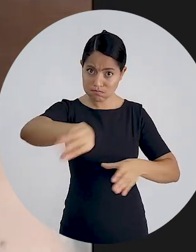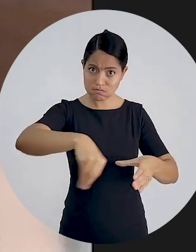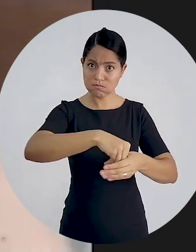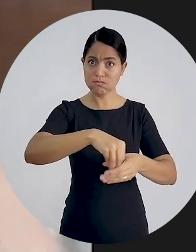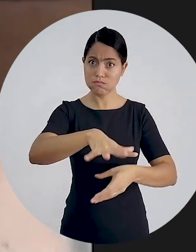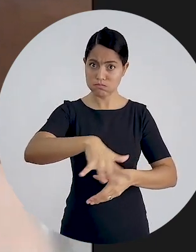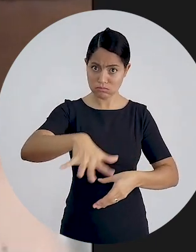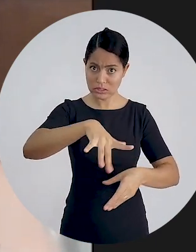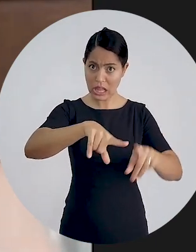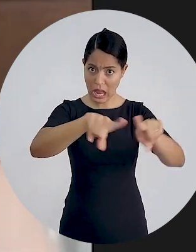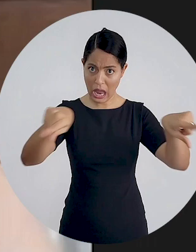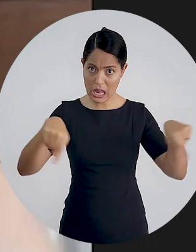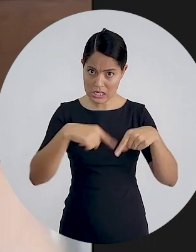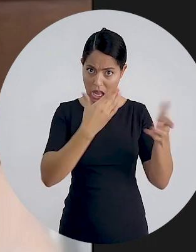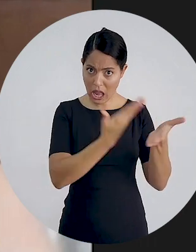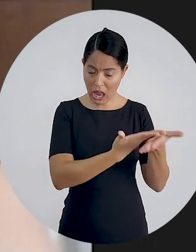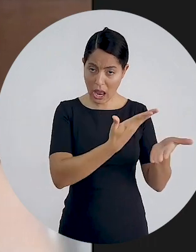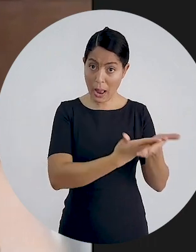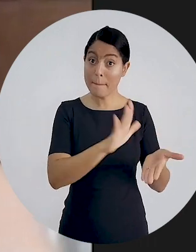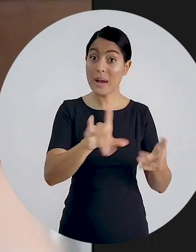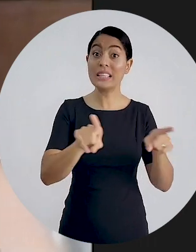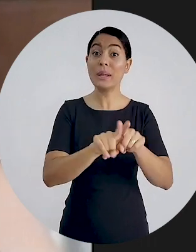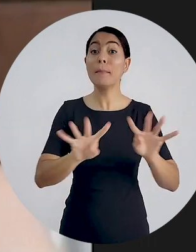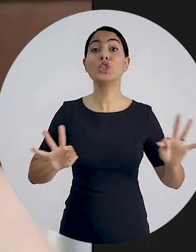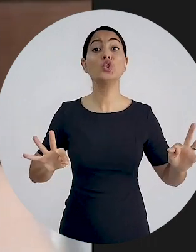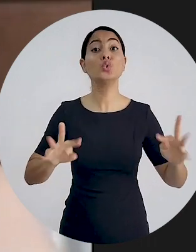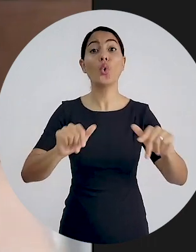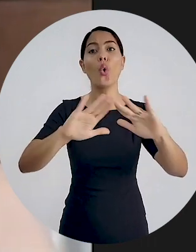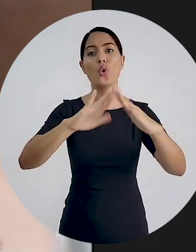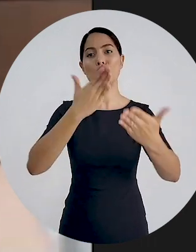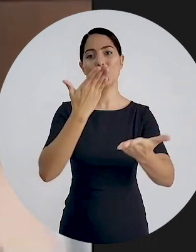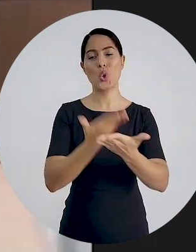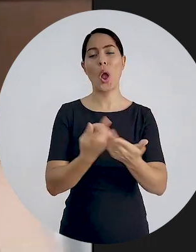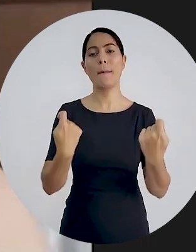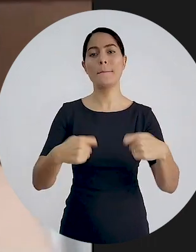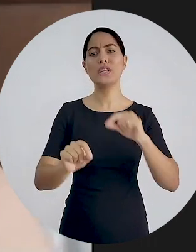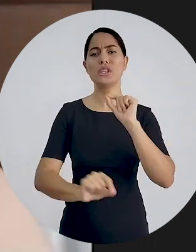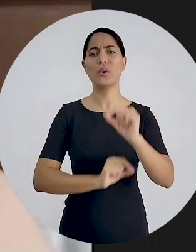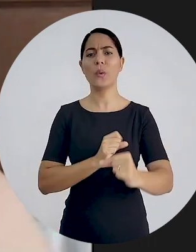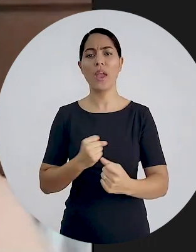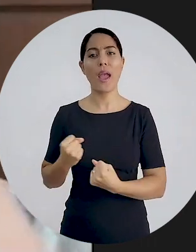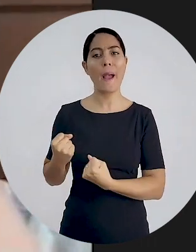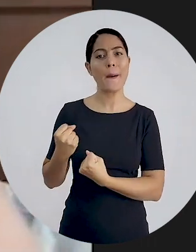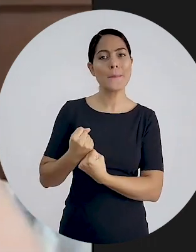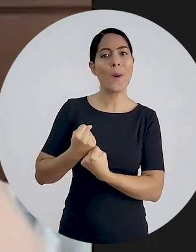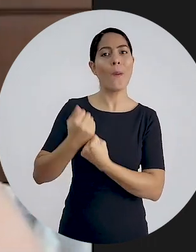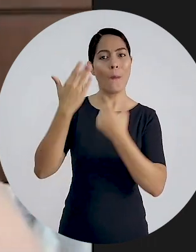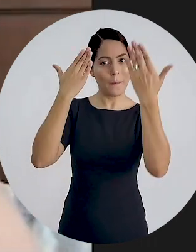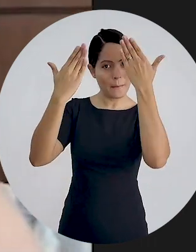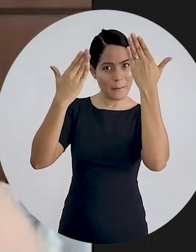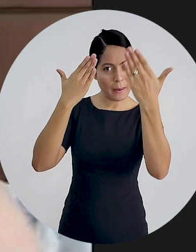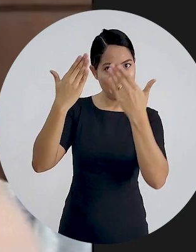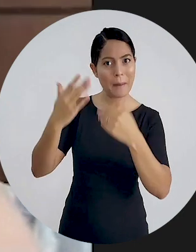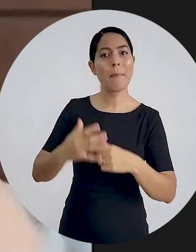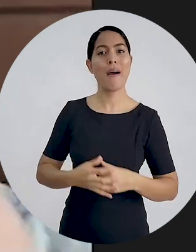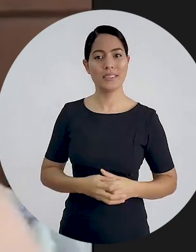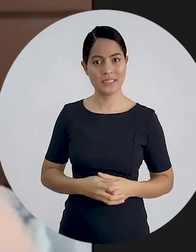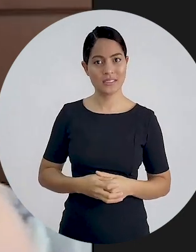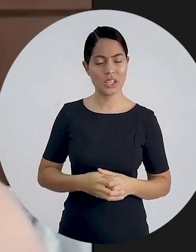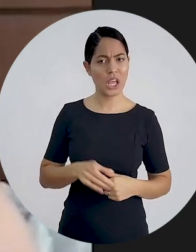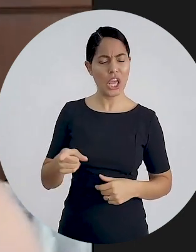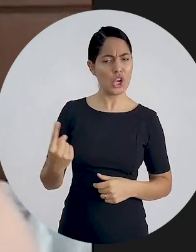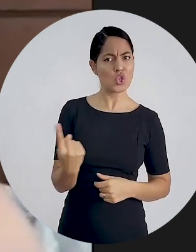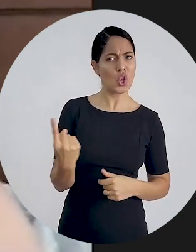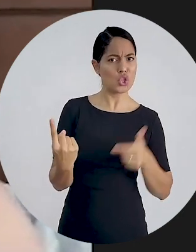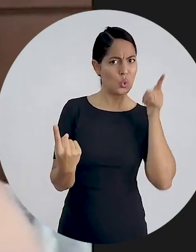mas a escola tem obrigação de manter um assistente terapêutico se ele não